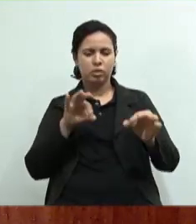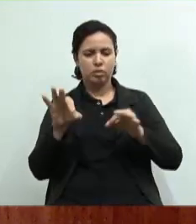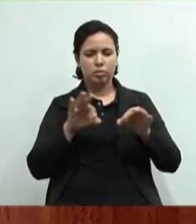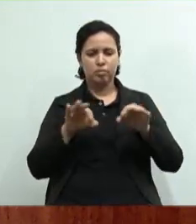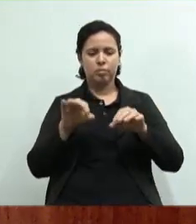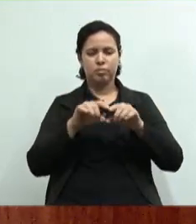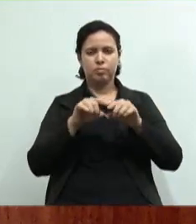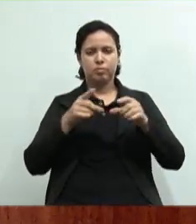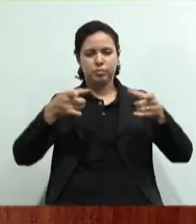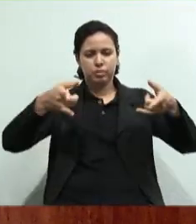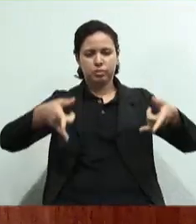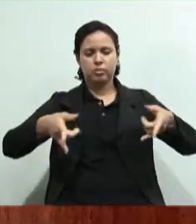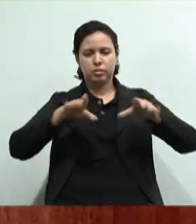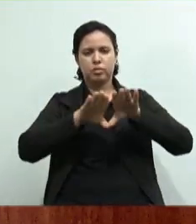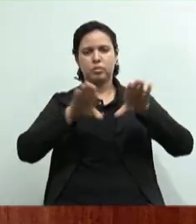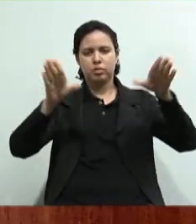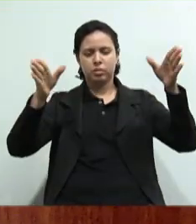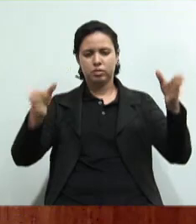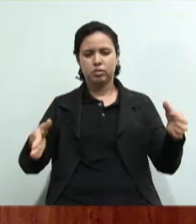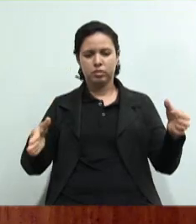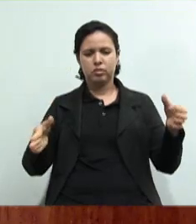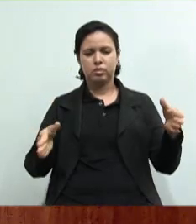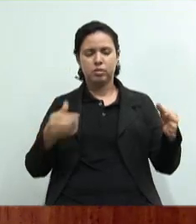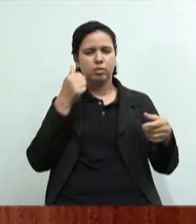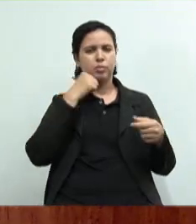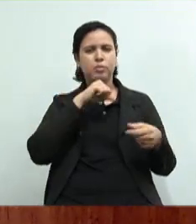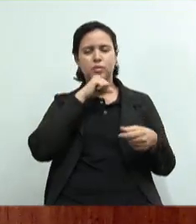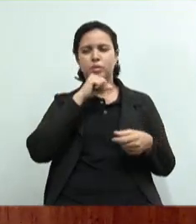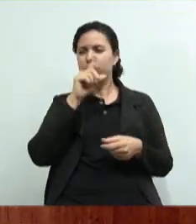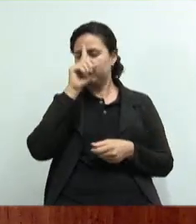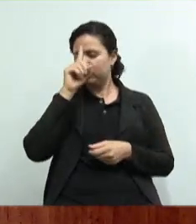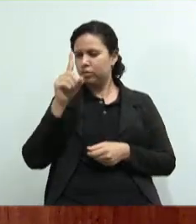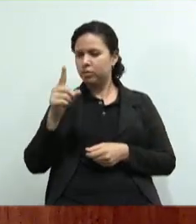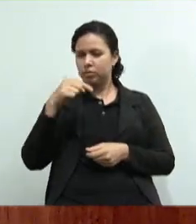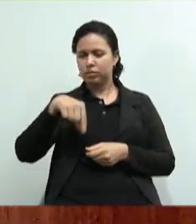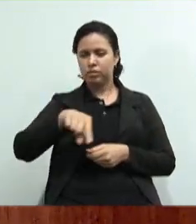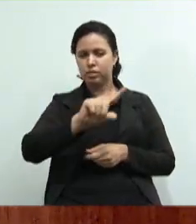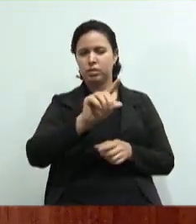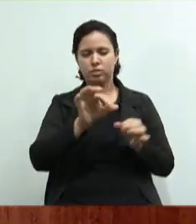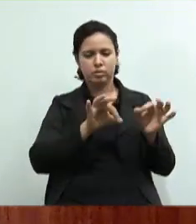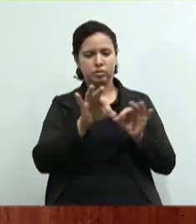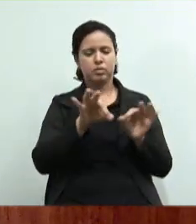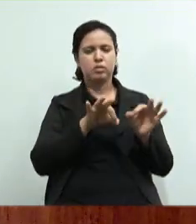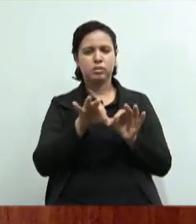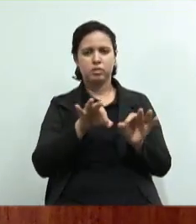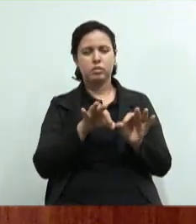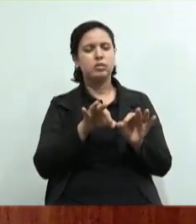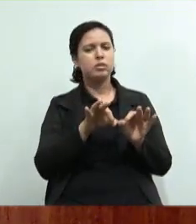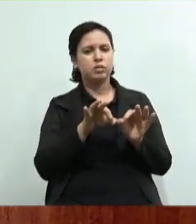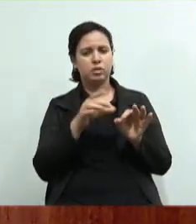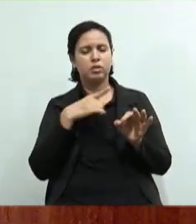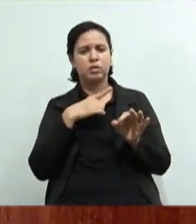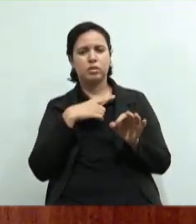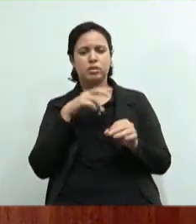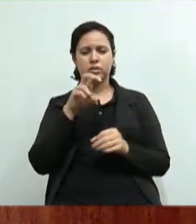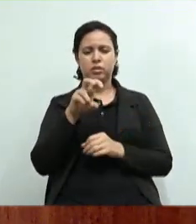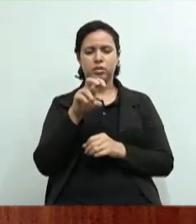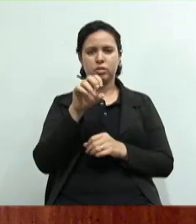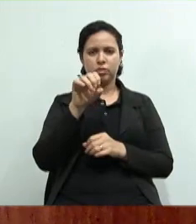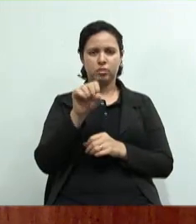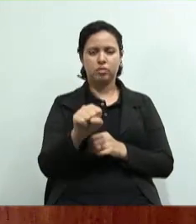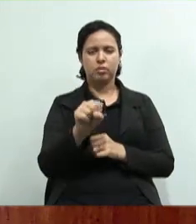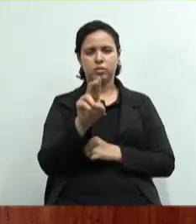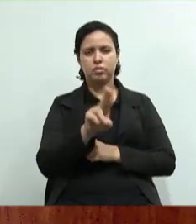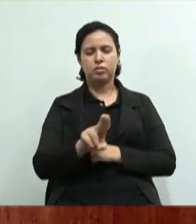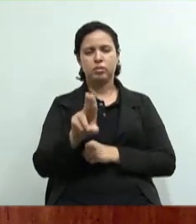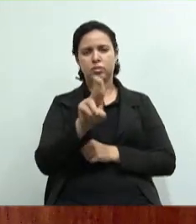É verdade. Toda mãe, né, fala pro filho, vai arrumar seu quarto, né? Isso envolve todas esses 5S, né? É que é o senso, né?